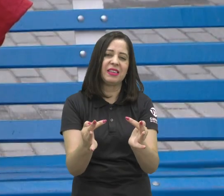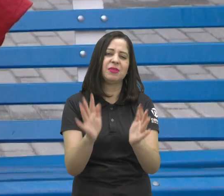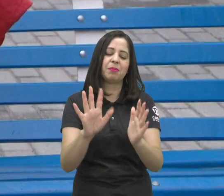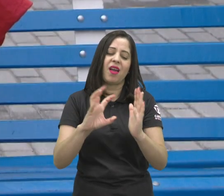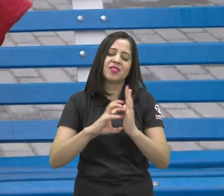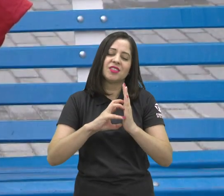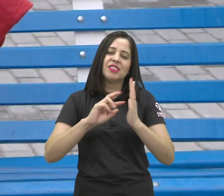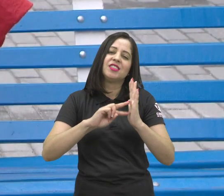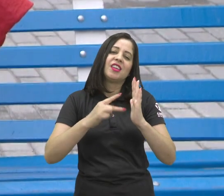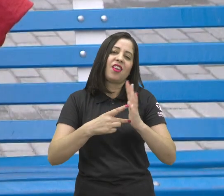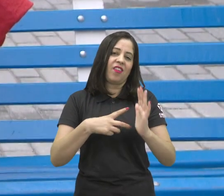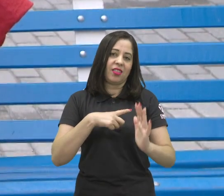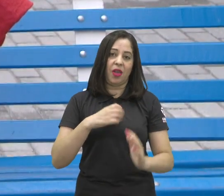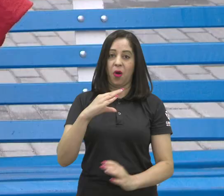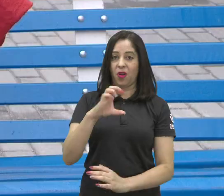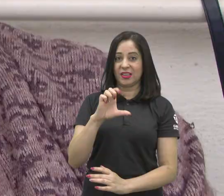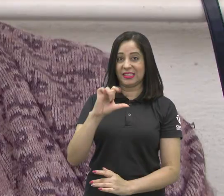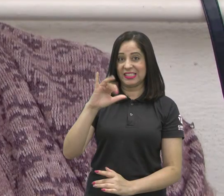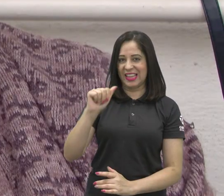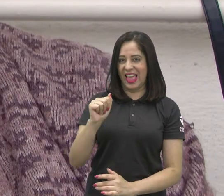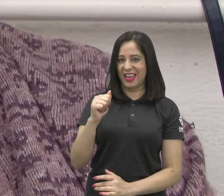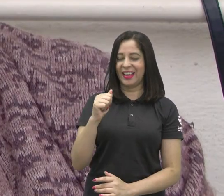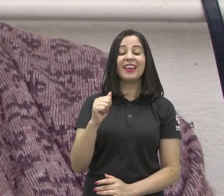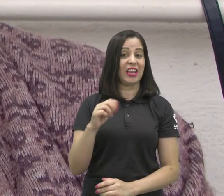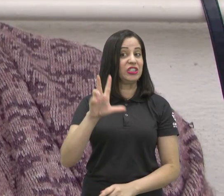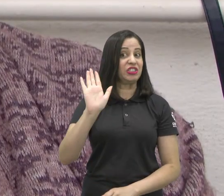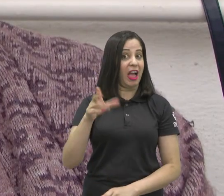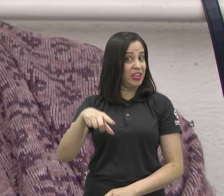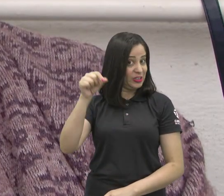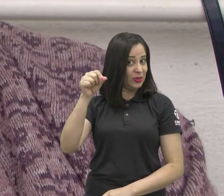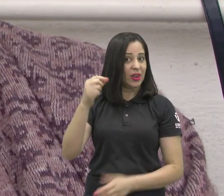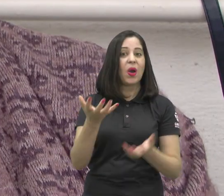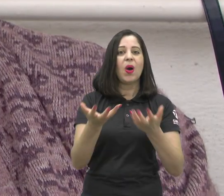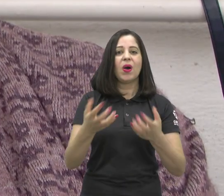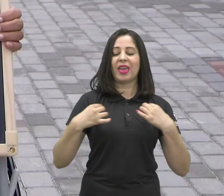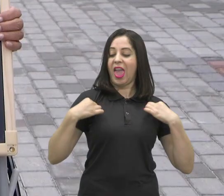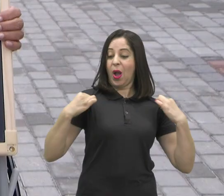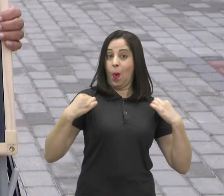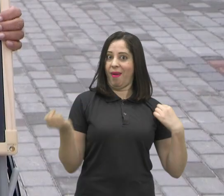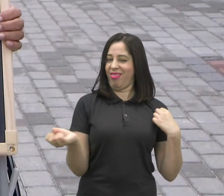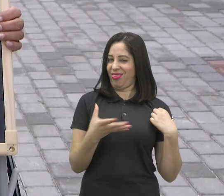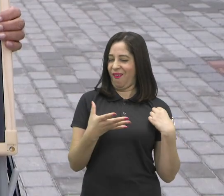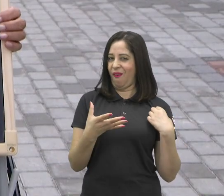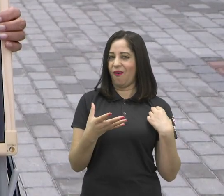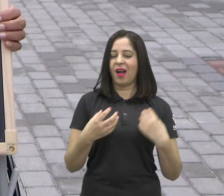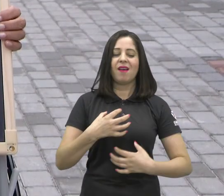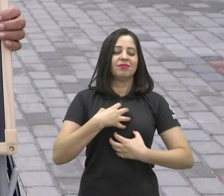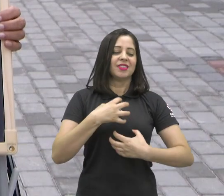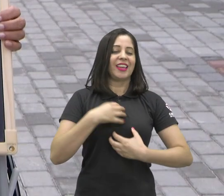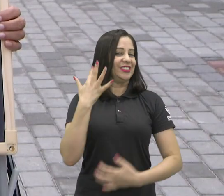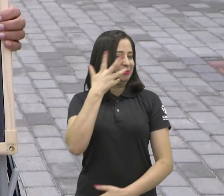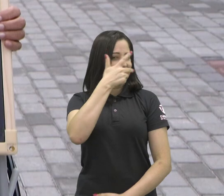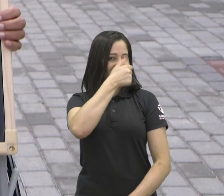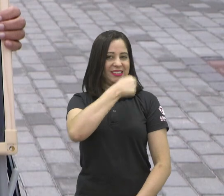mas cheios de significado. A Célia, muito vaidosa, já escolheu. Quer ganhar roupas